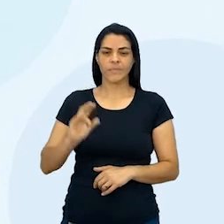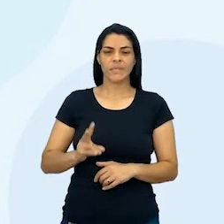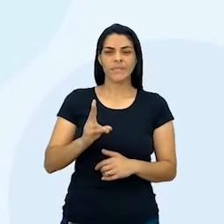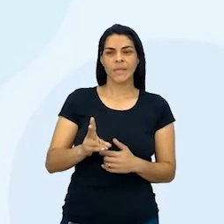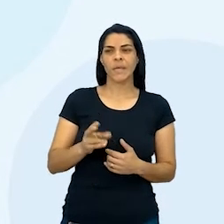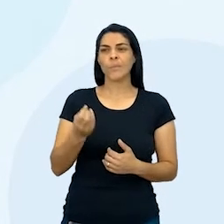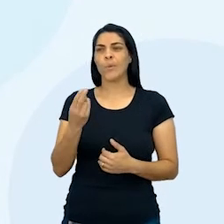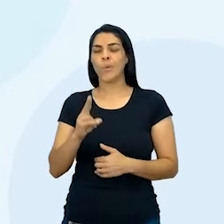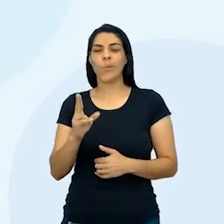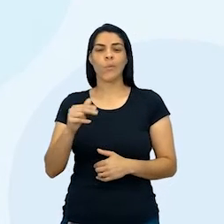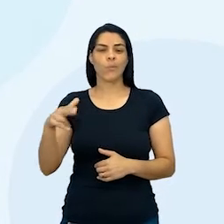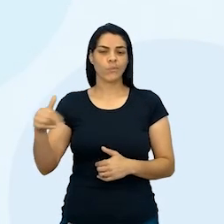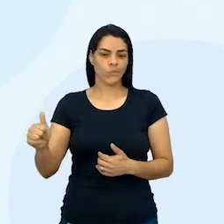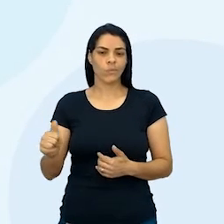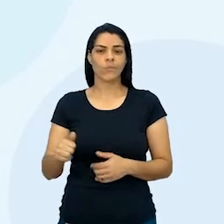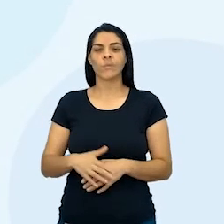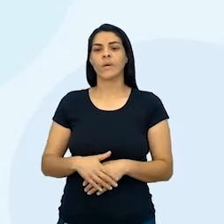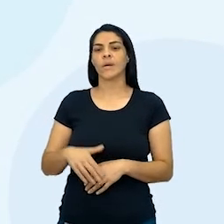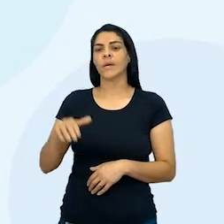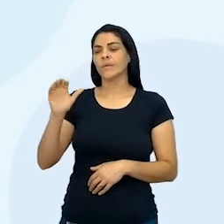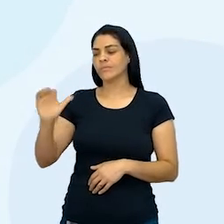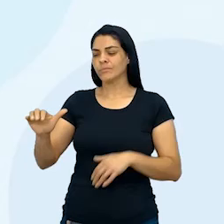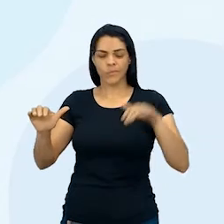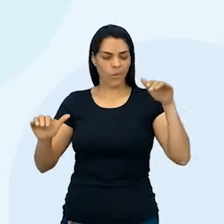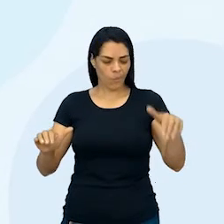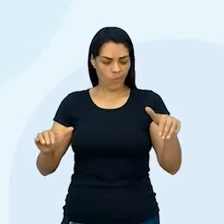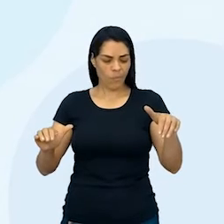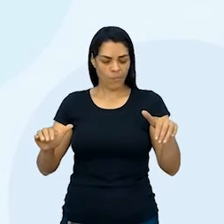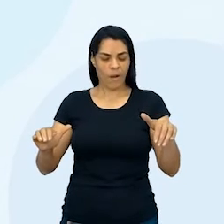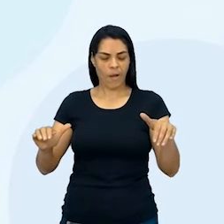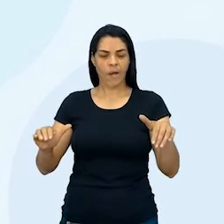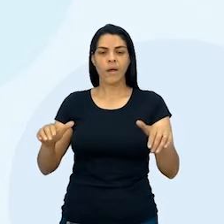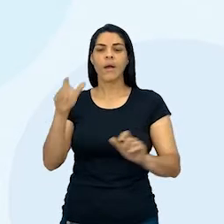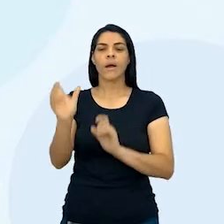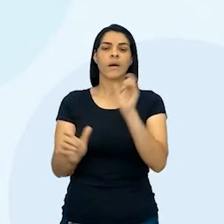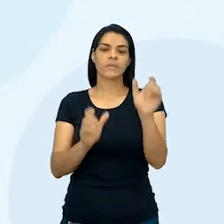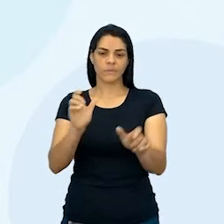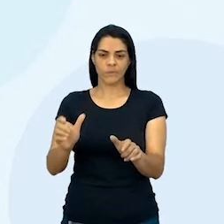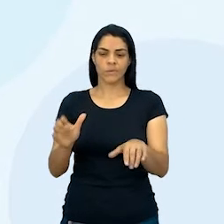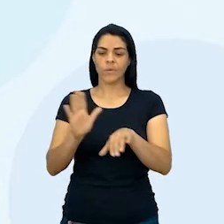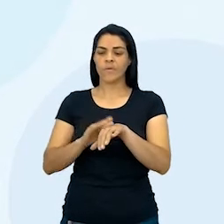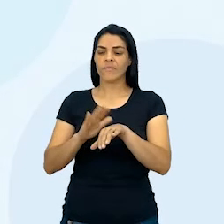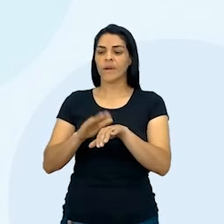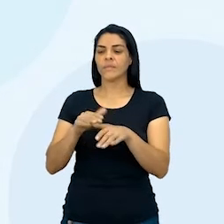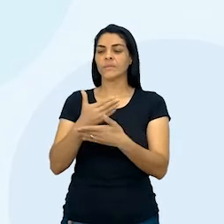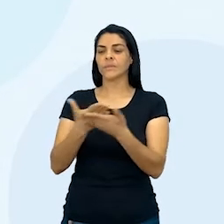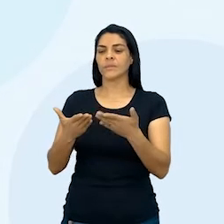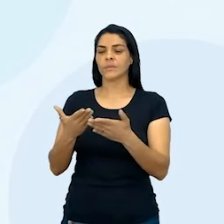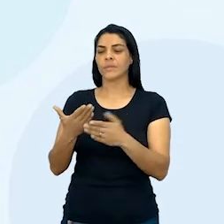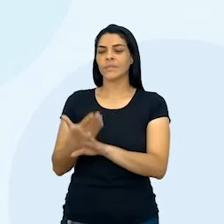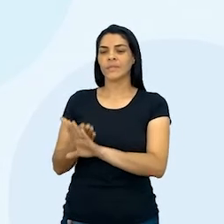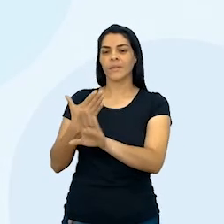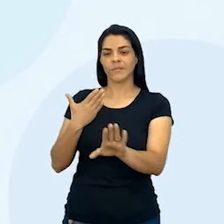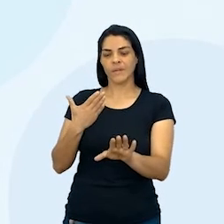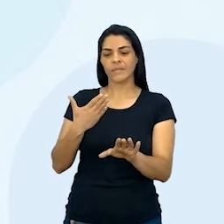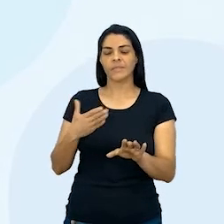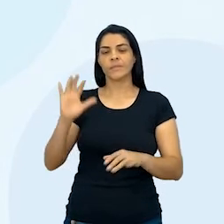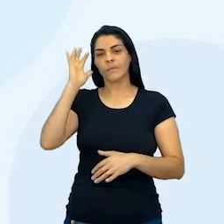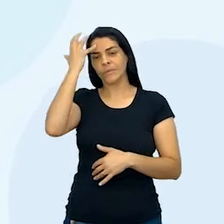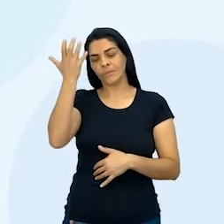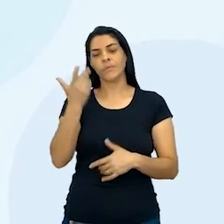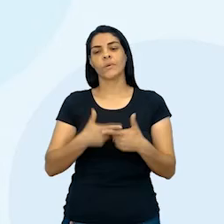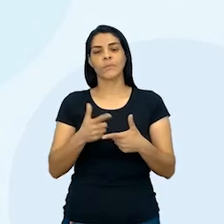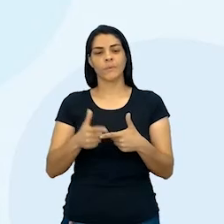de culpar o outro deixa o outro ainda mais irritado e isso nos distancia da solução. Isso mesmo. Mas a gente